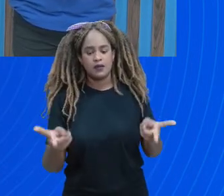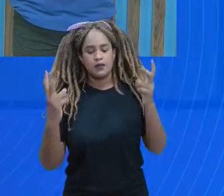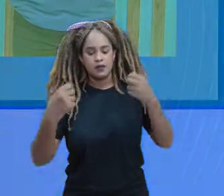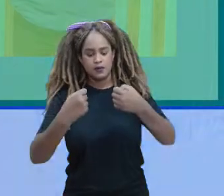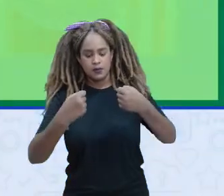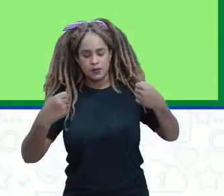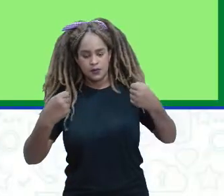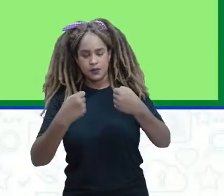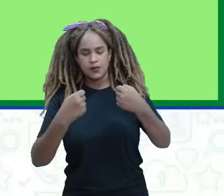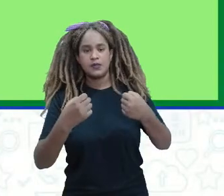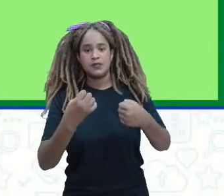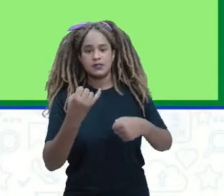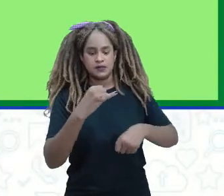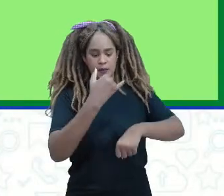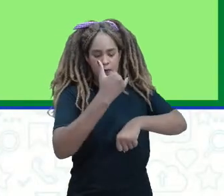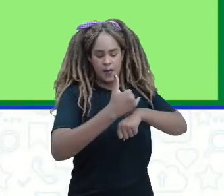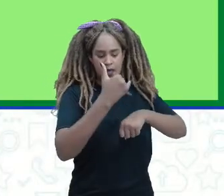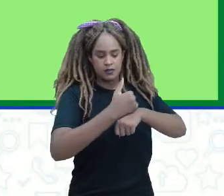metal, tá certo? Então,